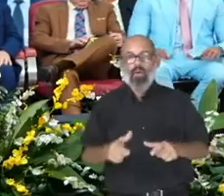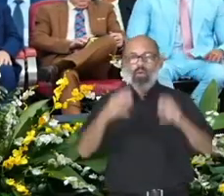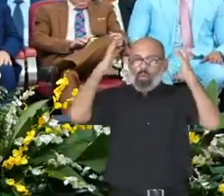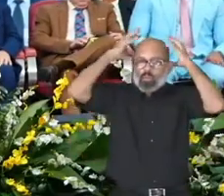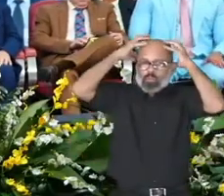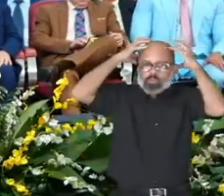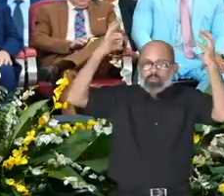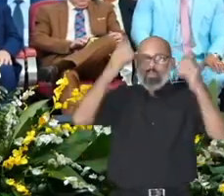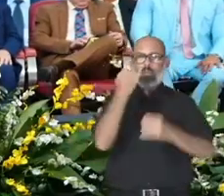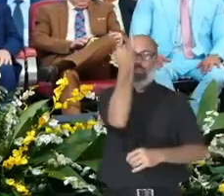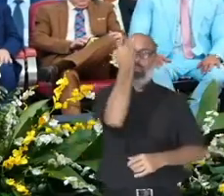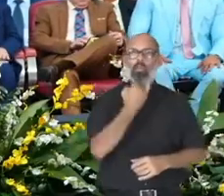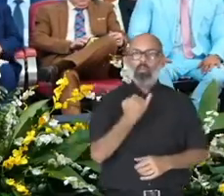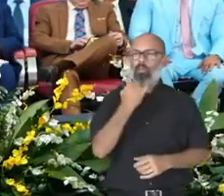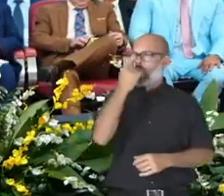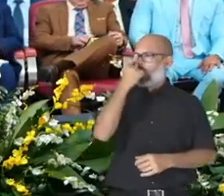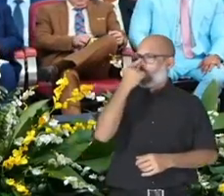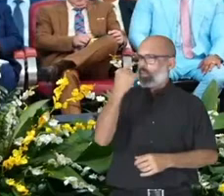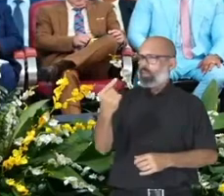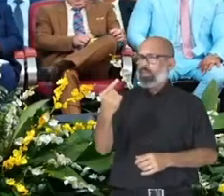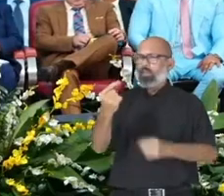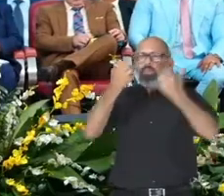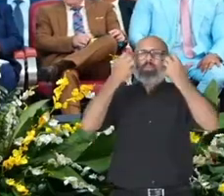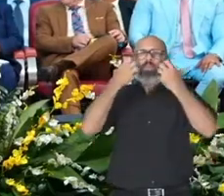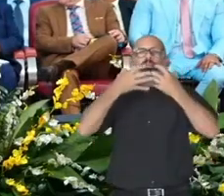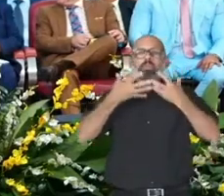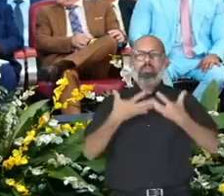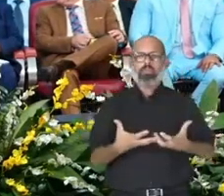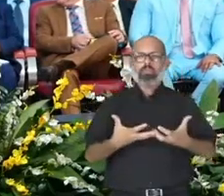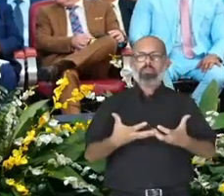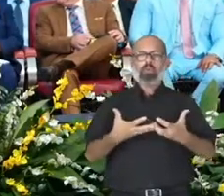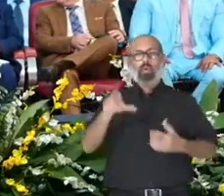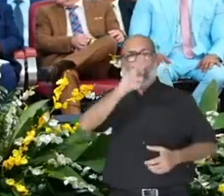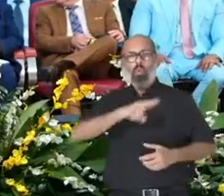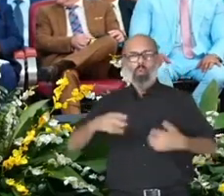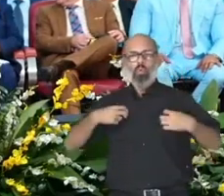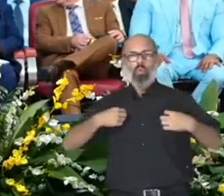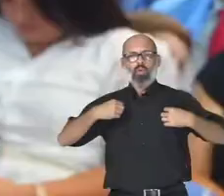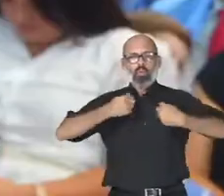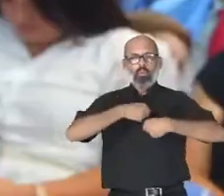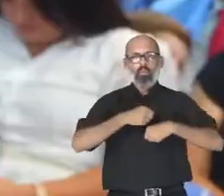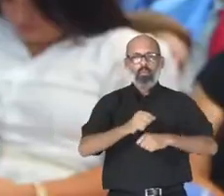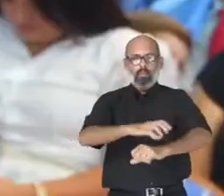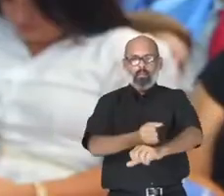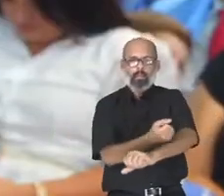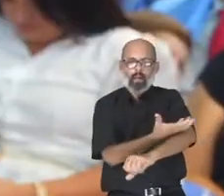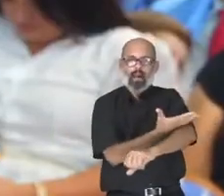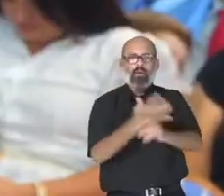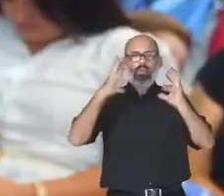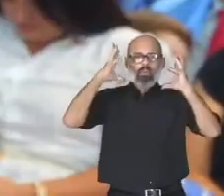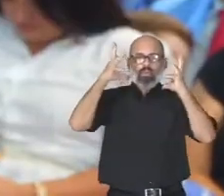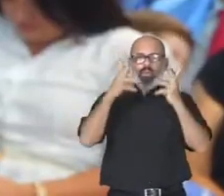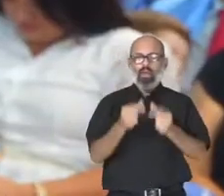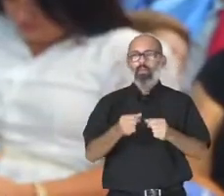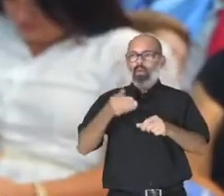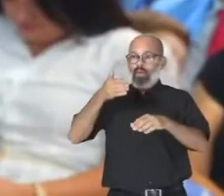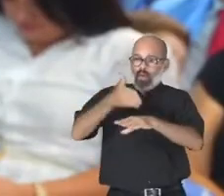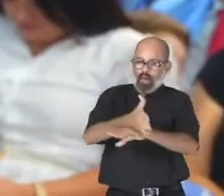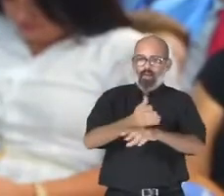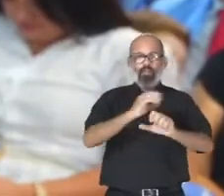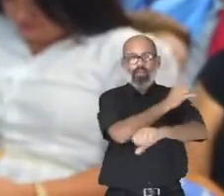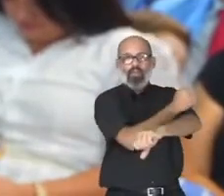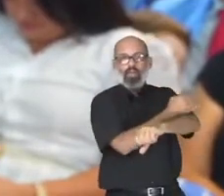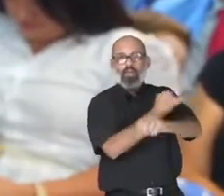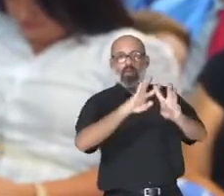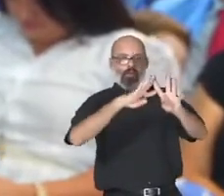cabeludo, magro, com nariz adunco, com uma barba comprida, usando uma roupa feita de pelo de animal. Ele entra dentro de Jerusalém